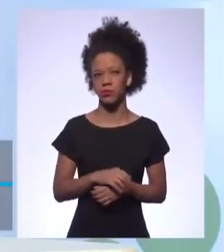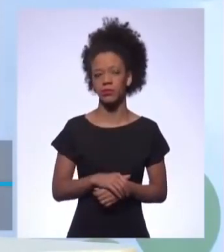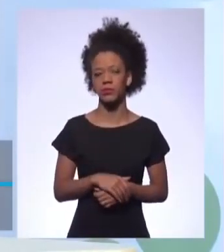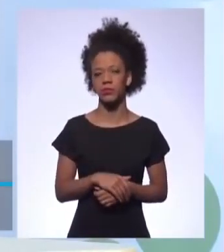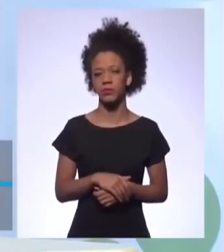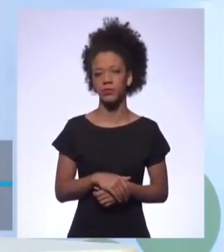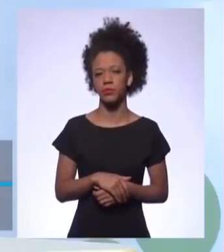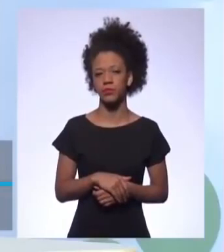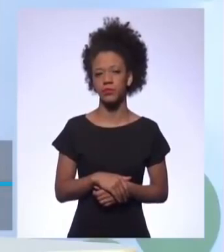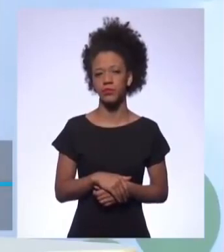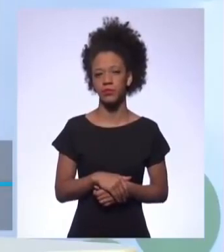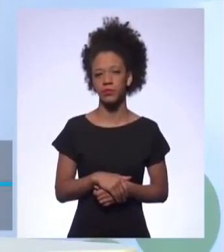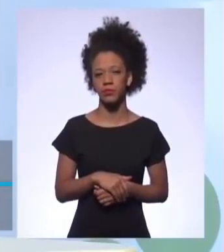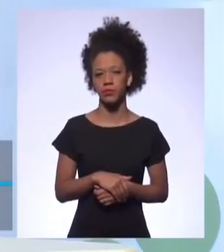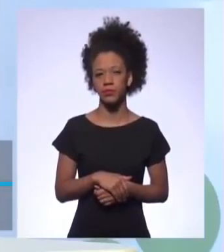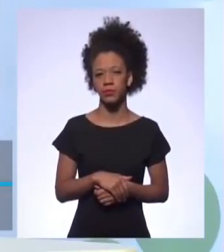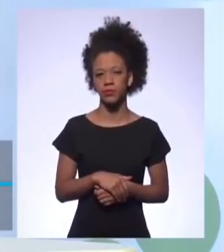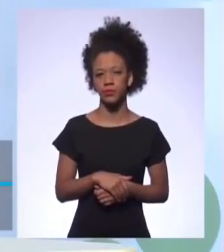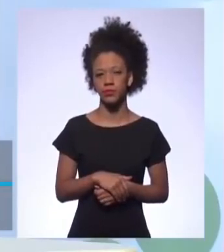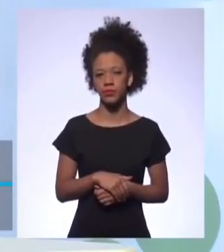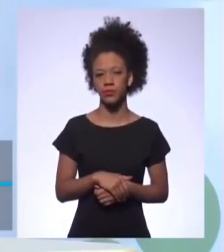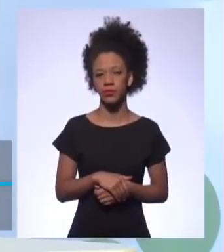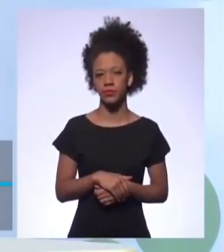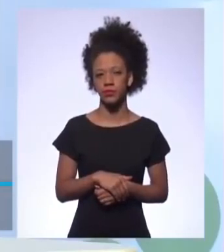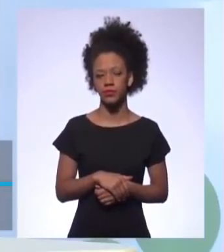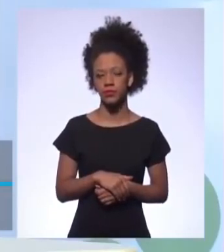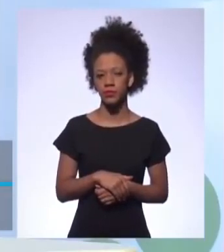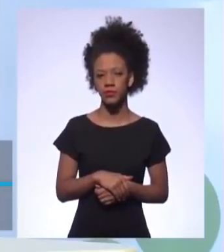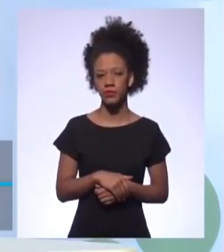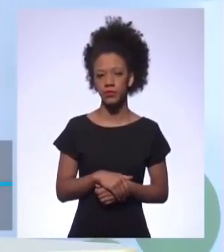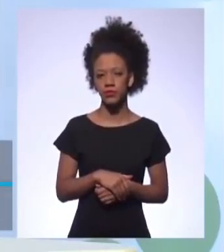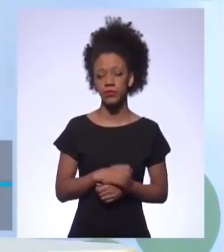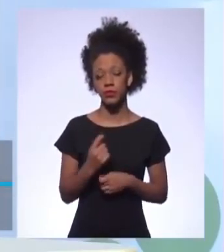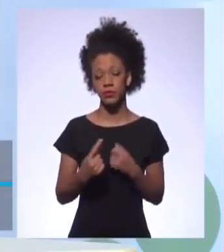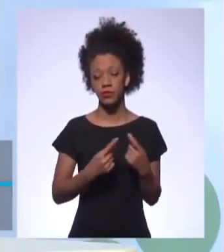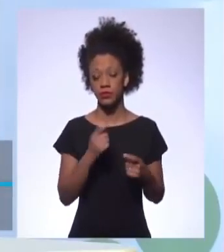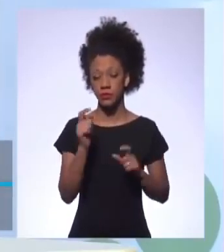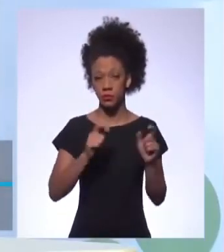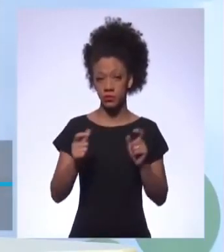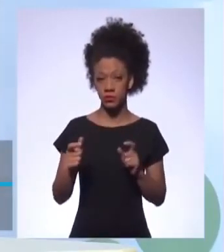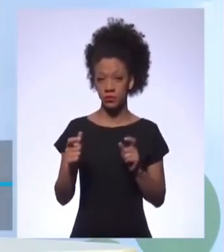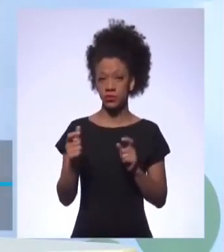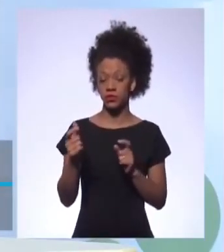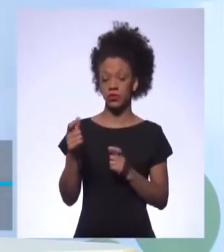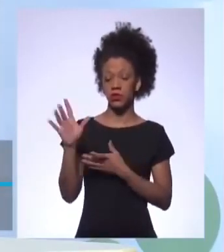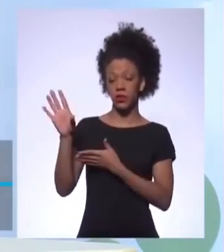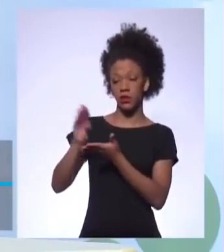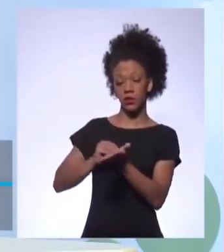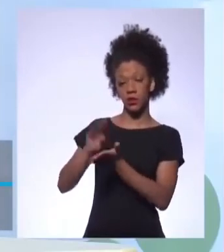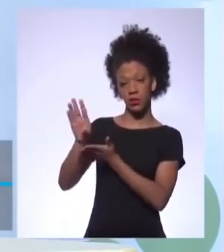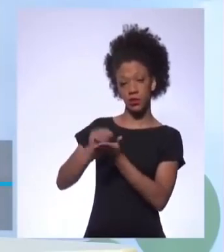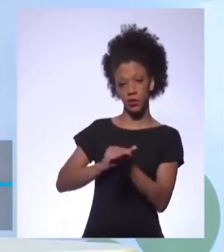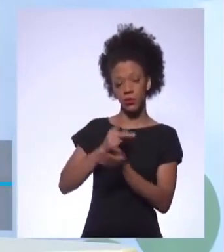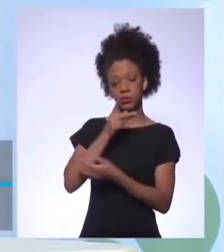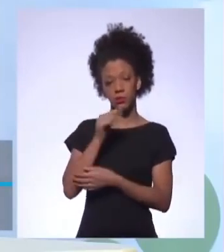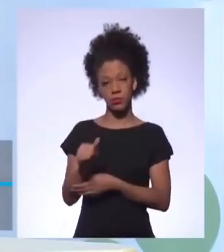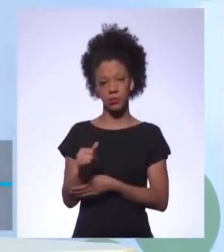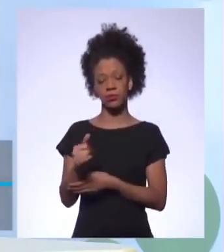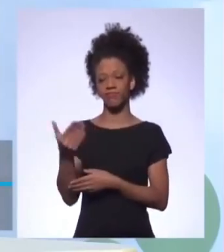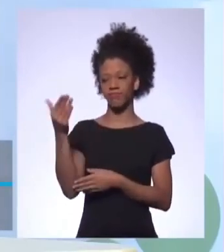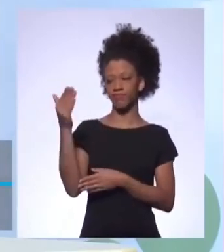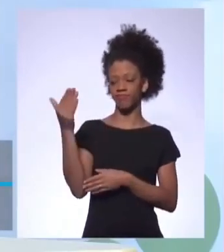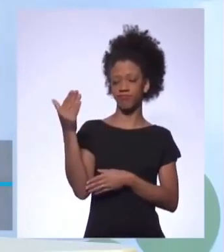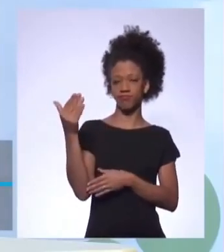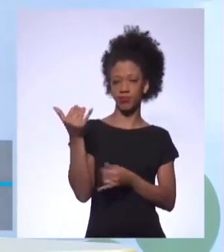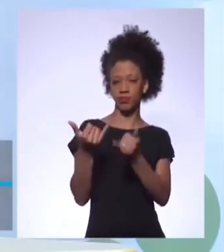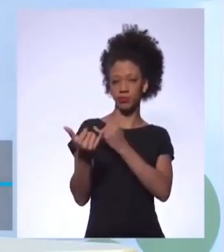some people say I'm the spitting image of my father. Algumas pessoas dizem que eu sou a imagem igual do meu pai, mas aí tem aquela expressão,